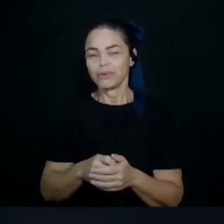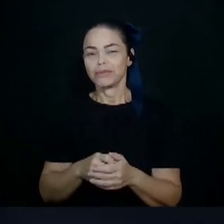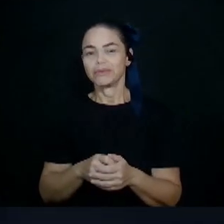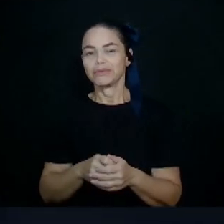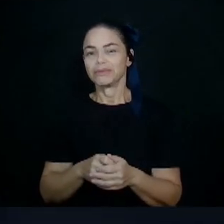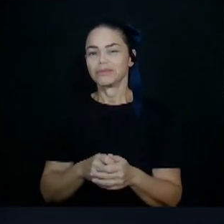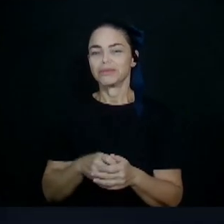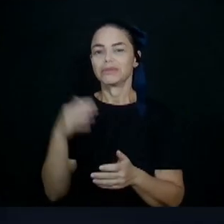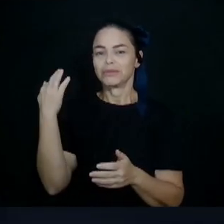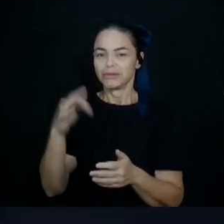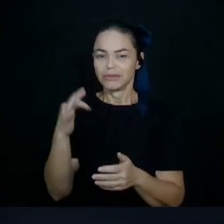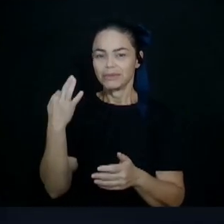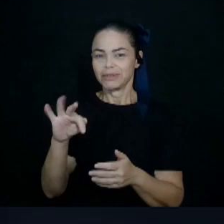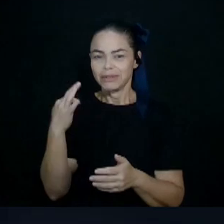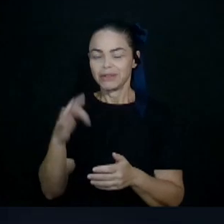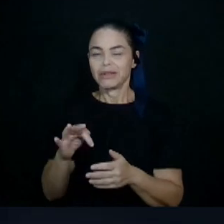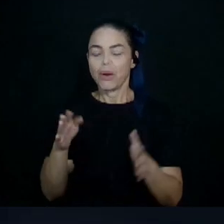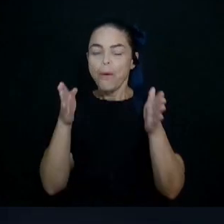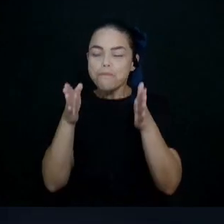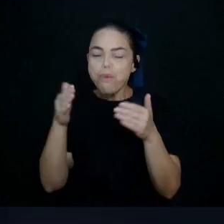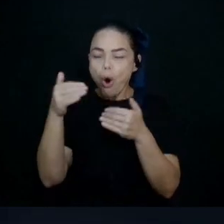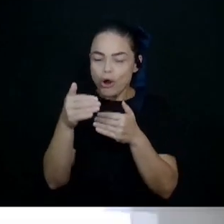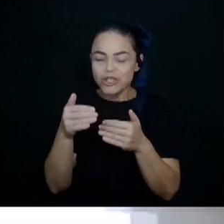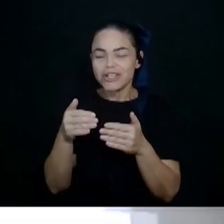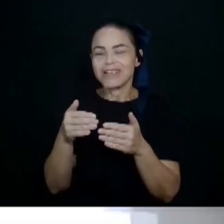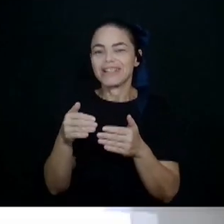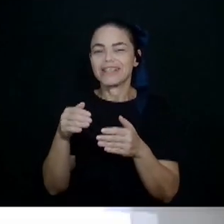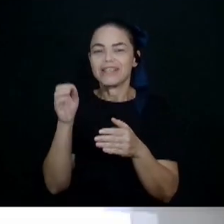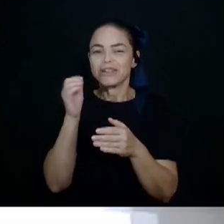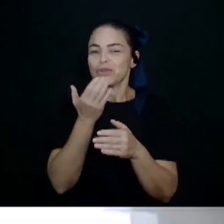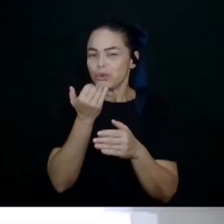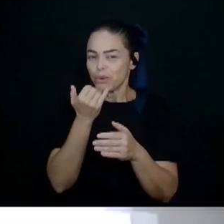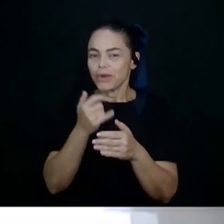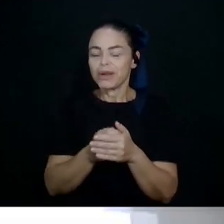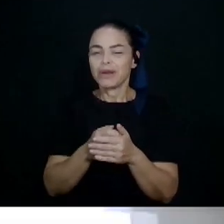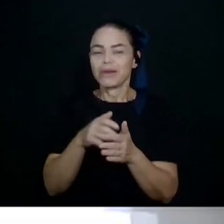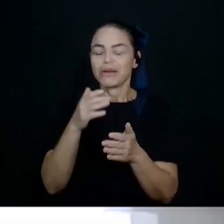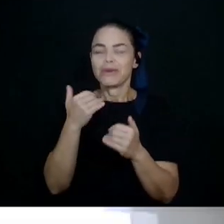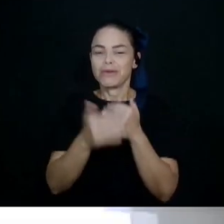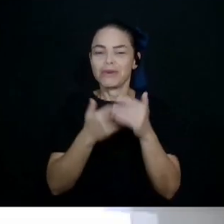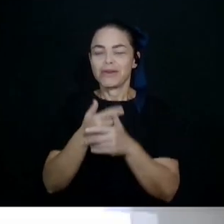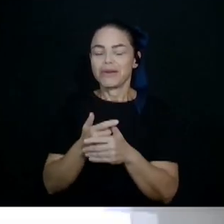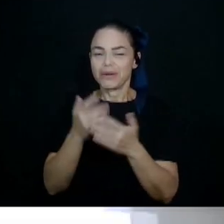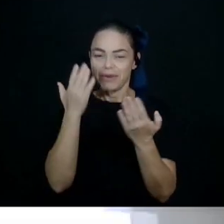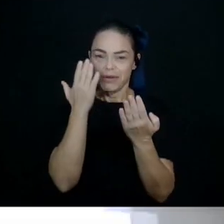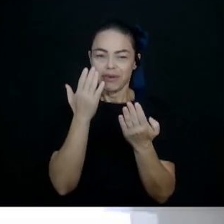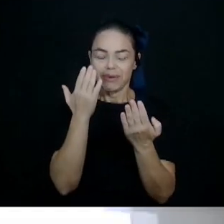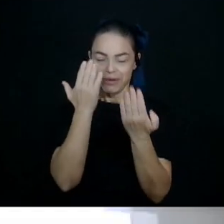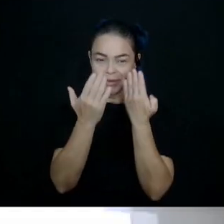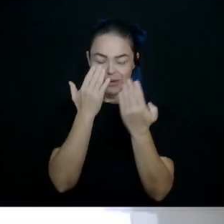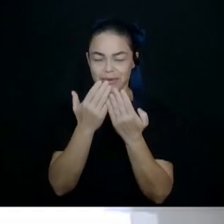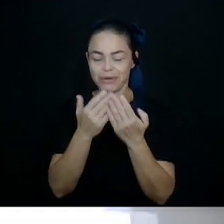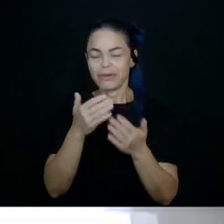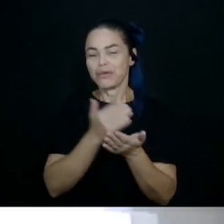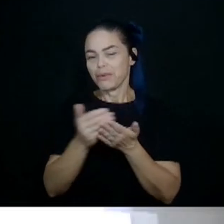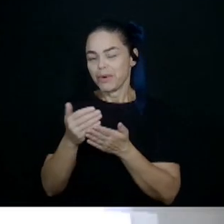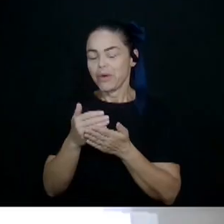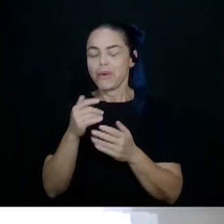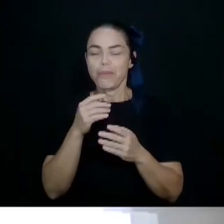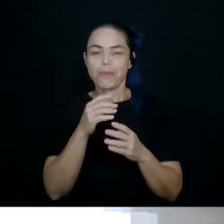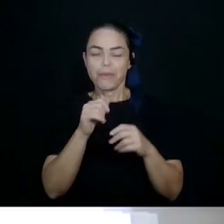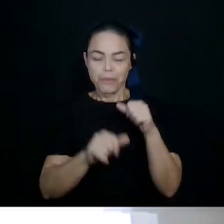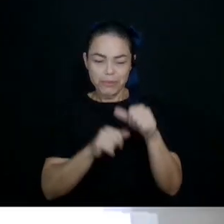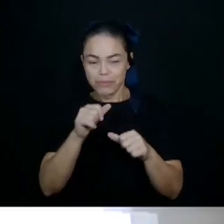Isso é algo que dói muito, e por isso o processo terapêutico, ele tem que começar com pequenas mudanças, né? A